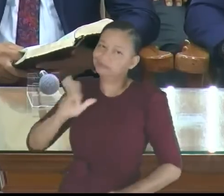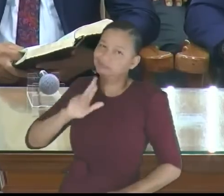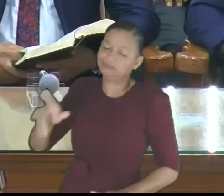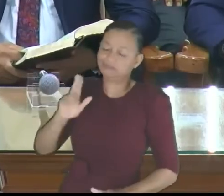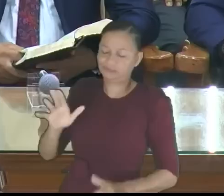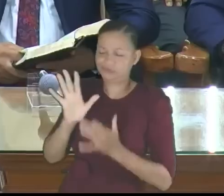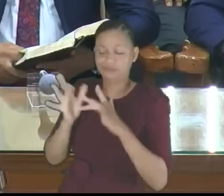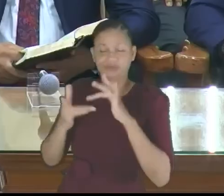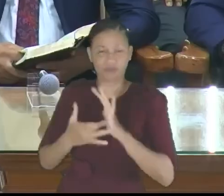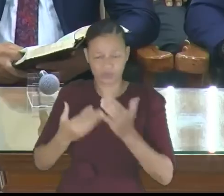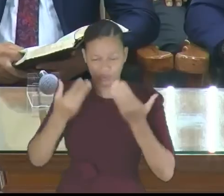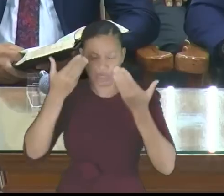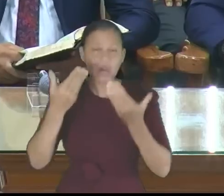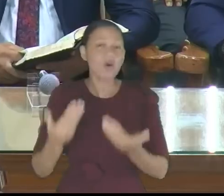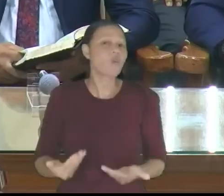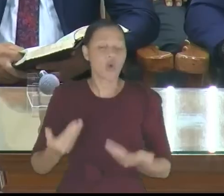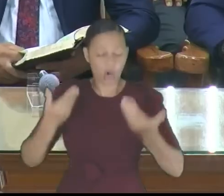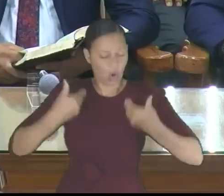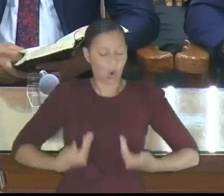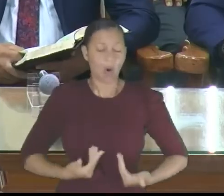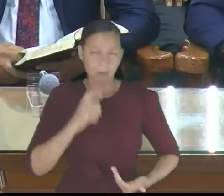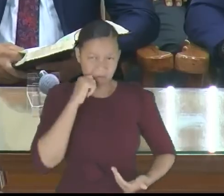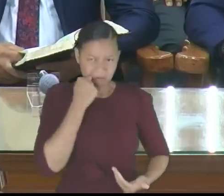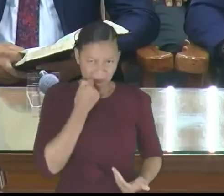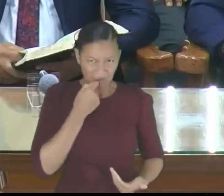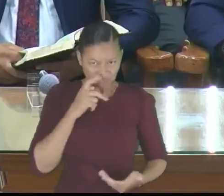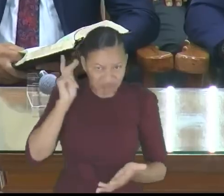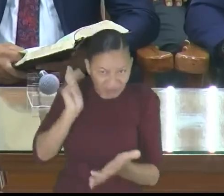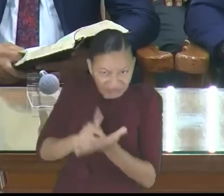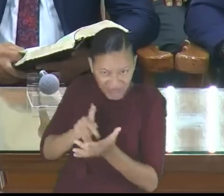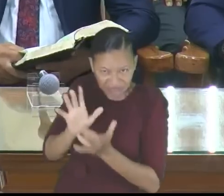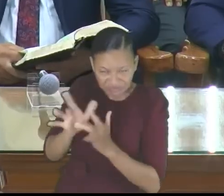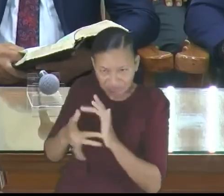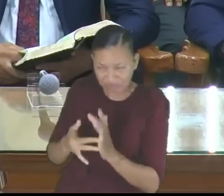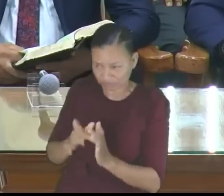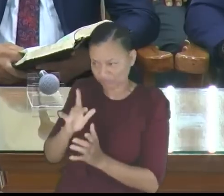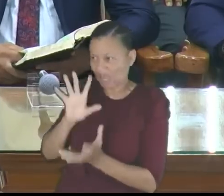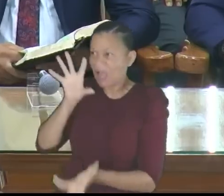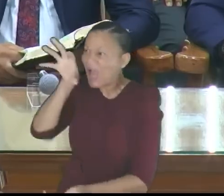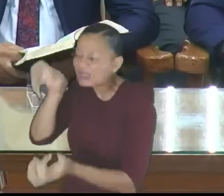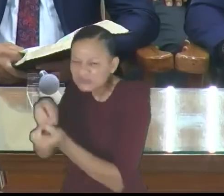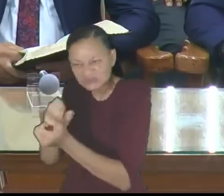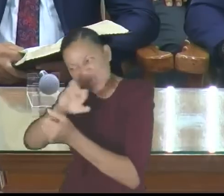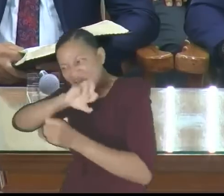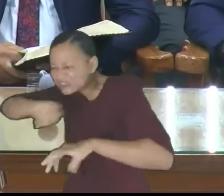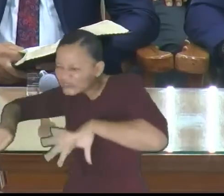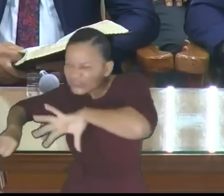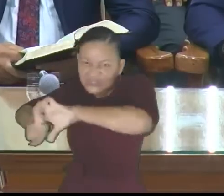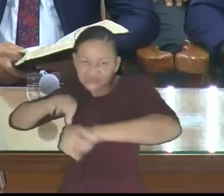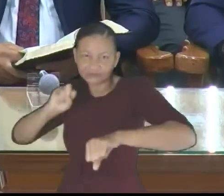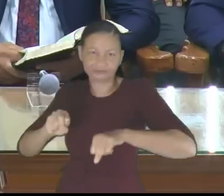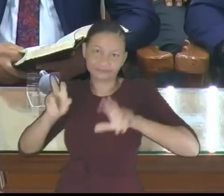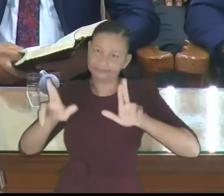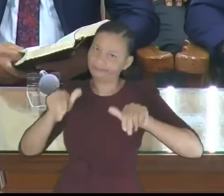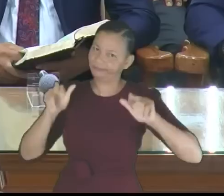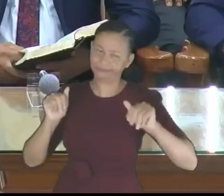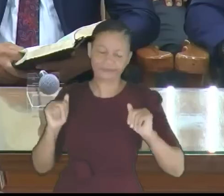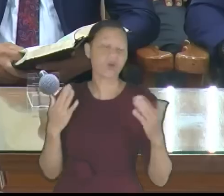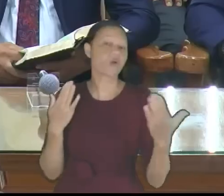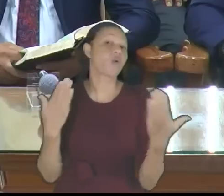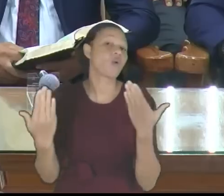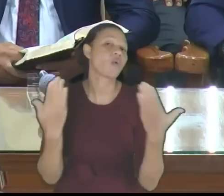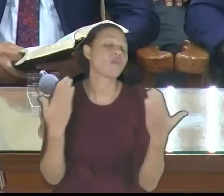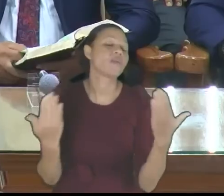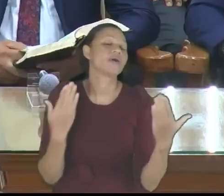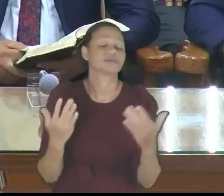pão da vida. É uma metáfora, não significa que nós comemos Jesus rasgando pelos dentes. Ele disse, eu sou a videira, o